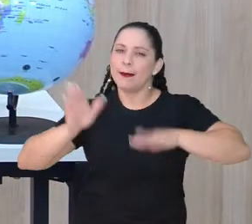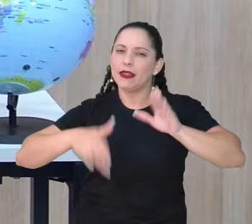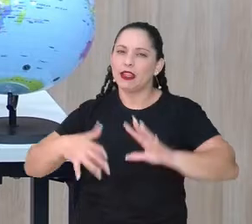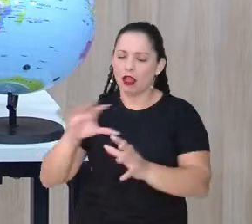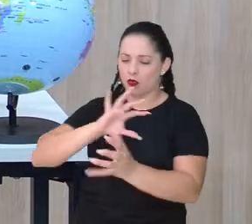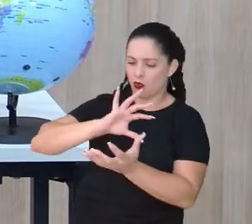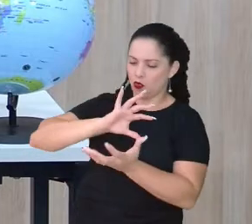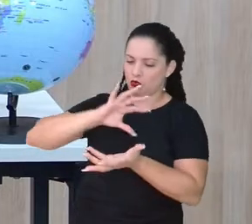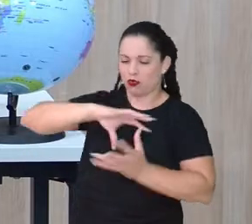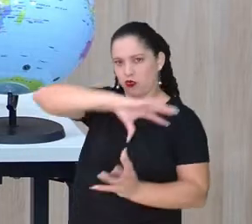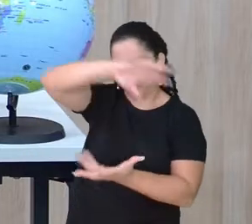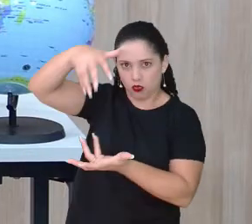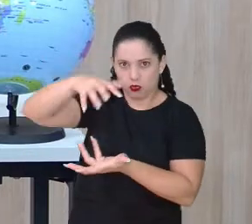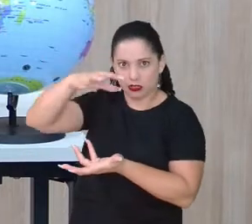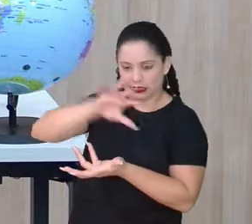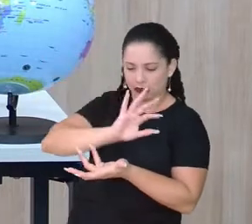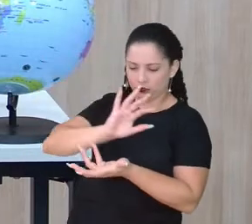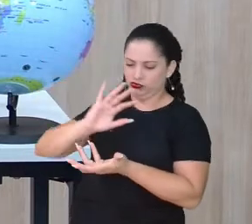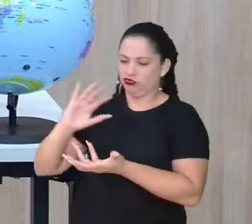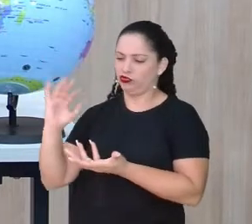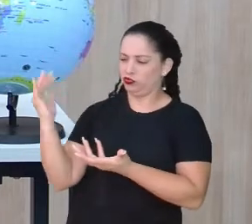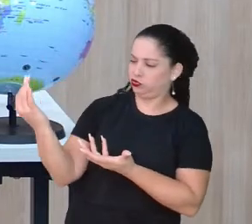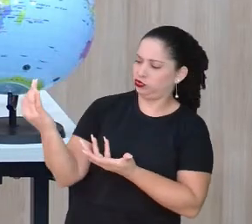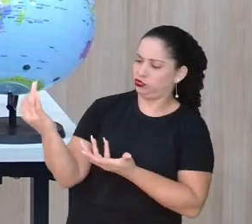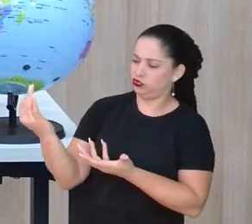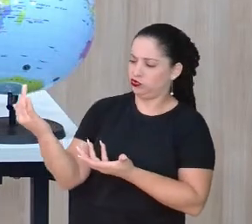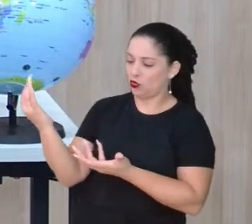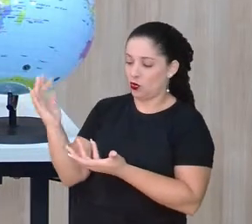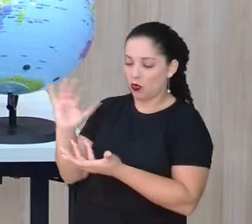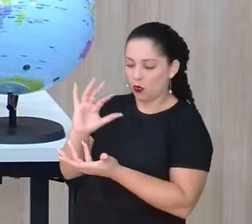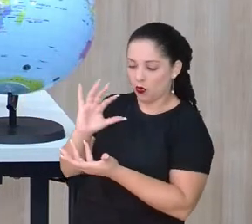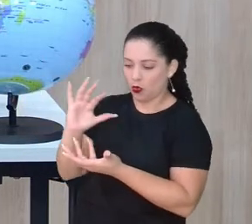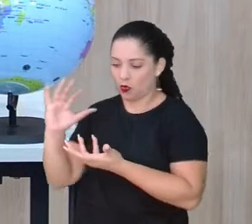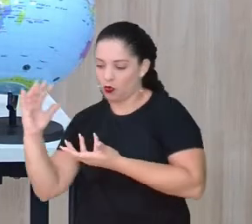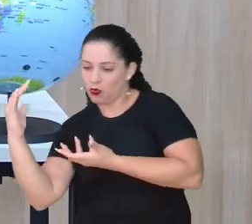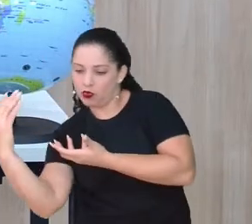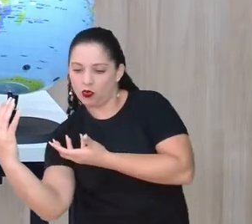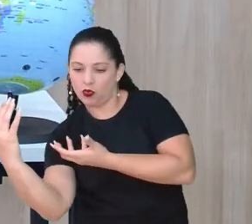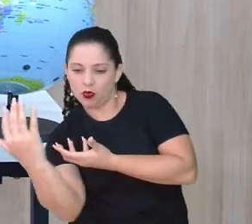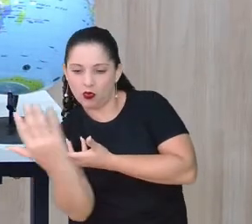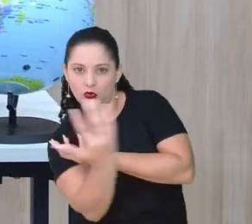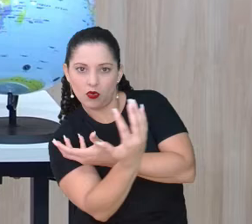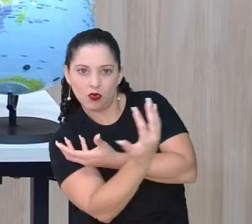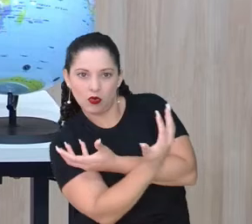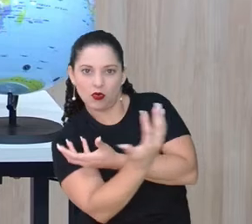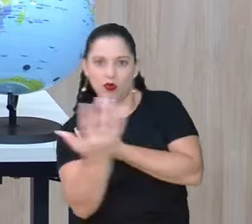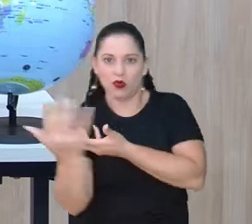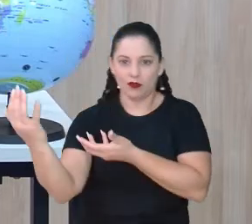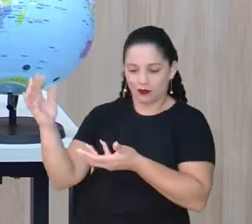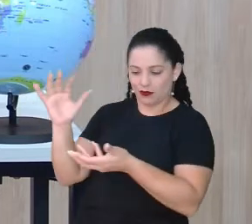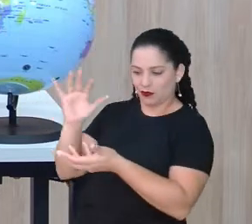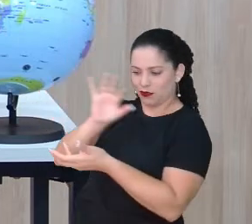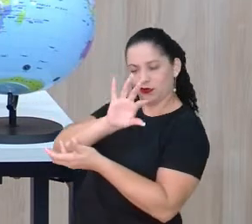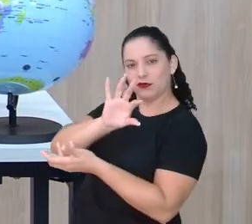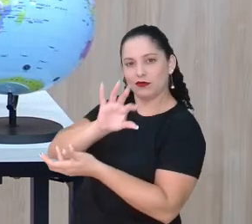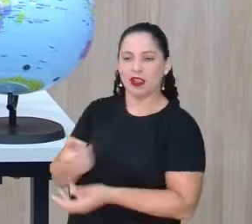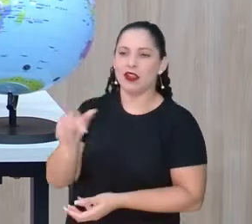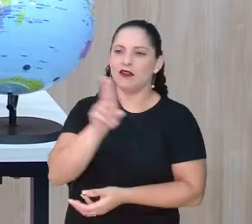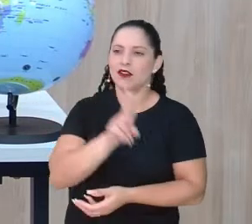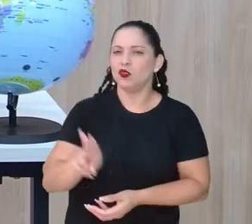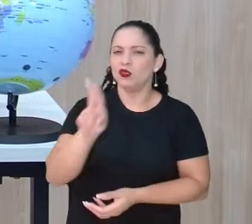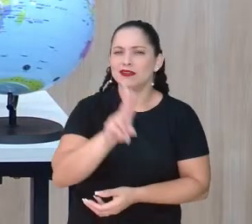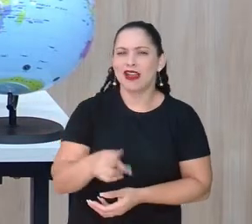um momento aí dessa medida que muitas vezes ela vai ser utilizada